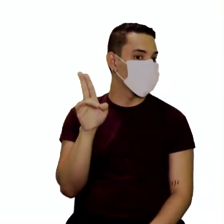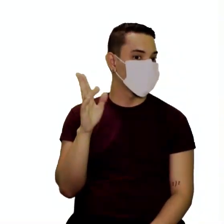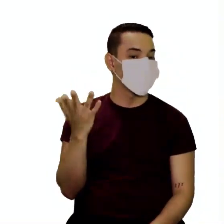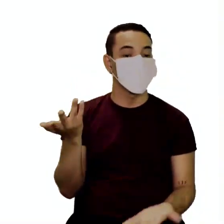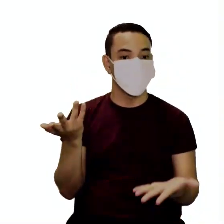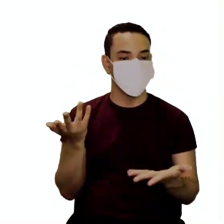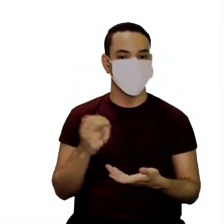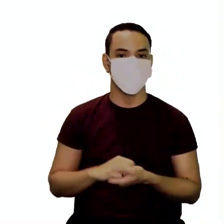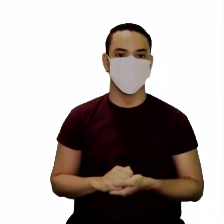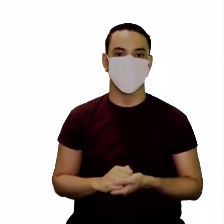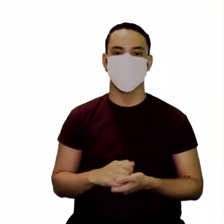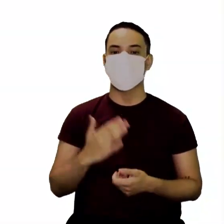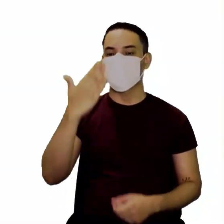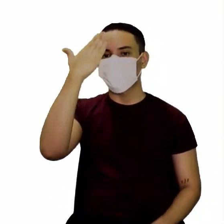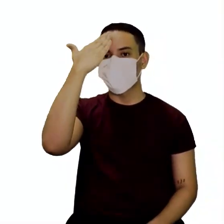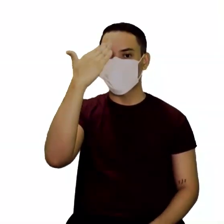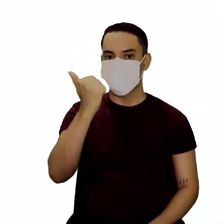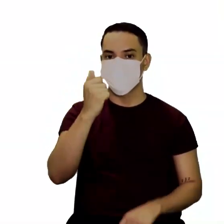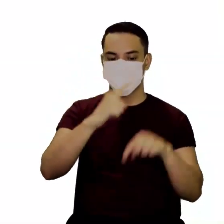o elemento